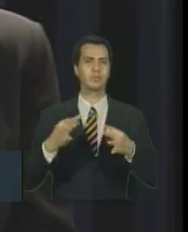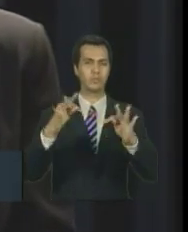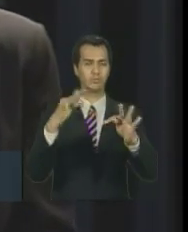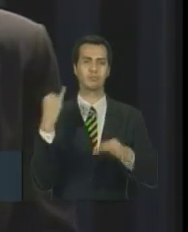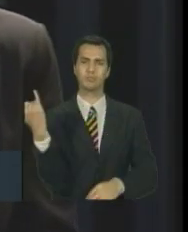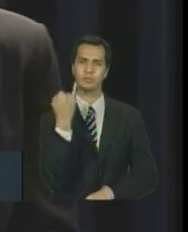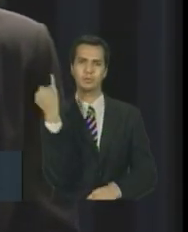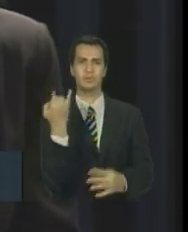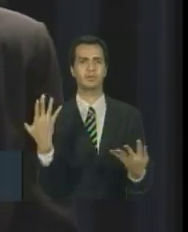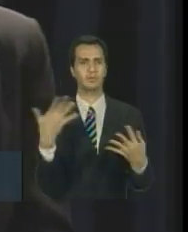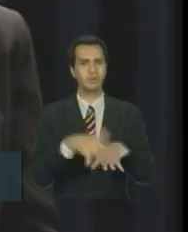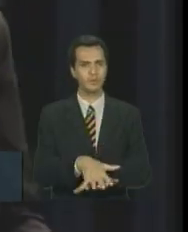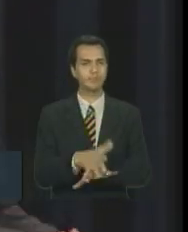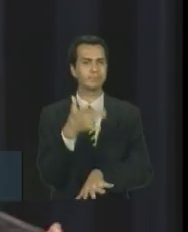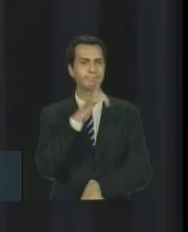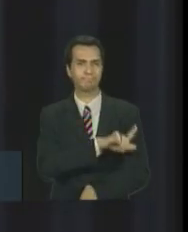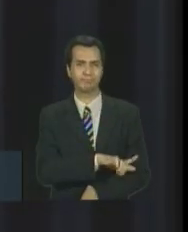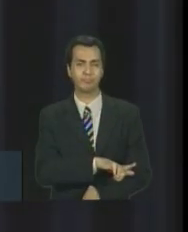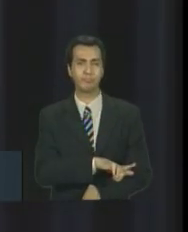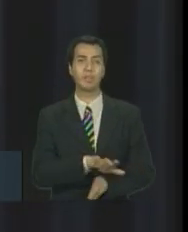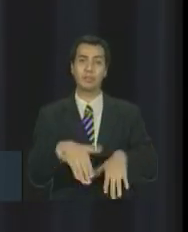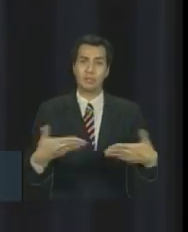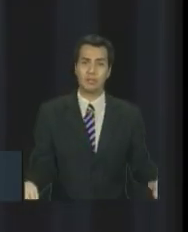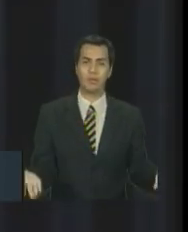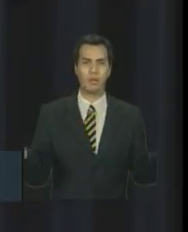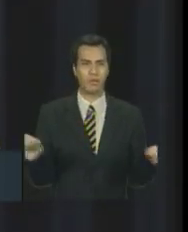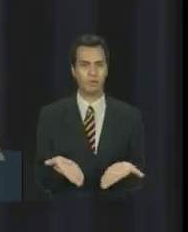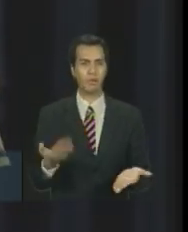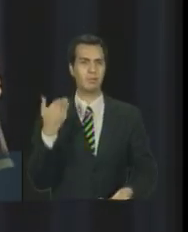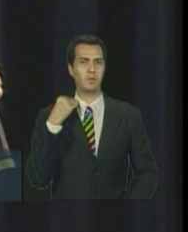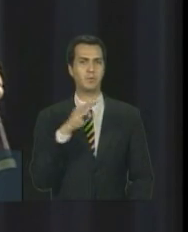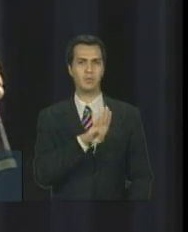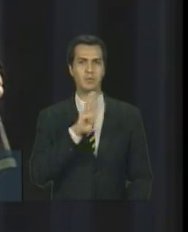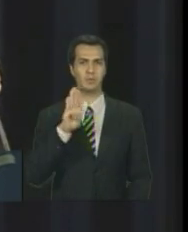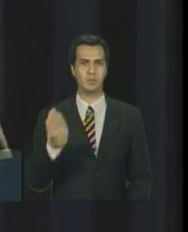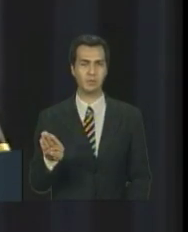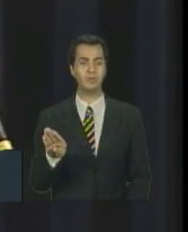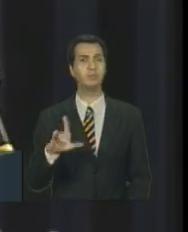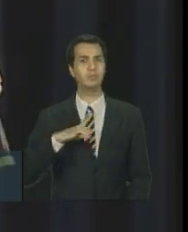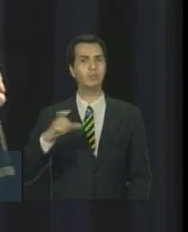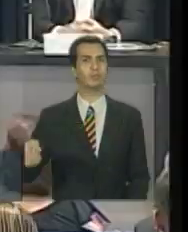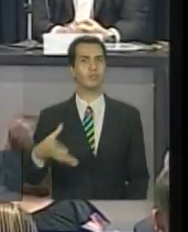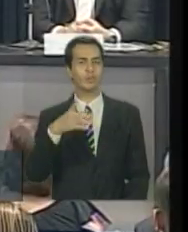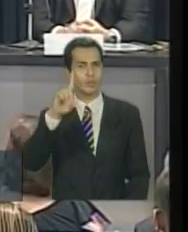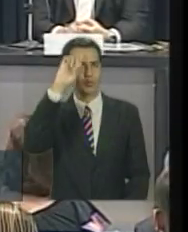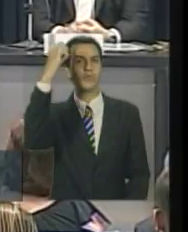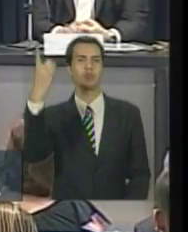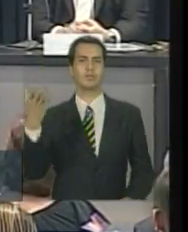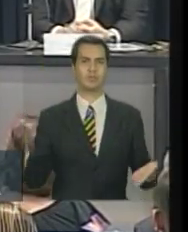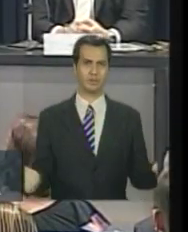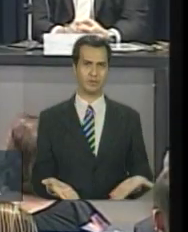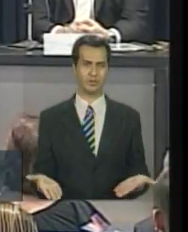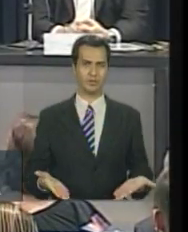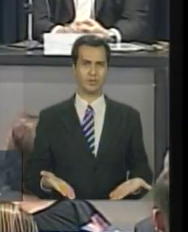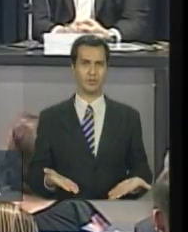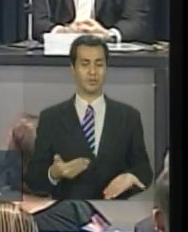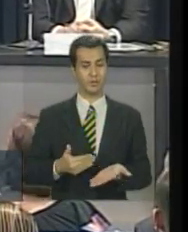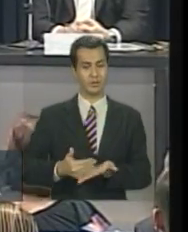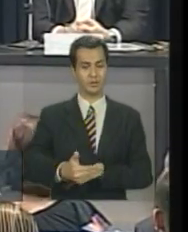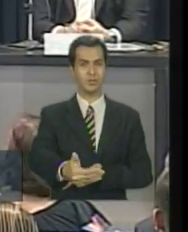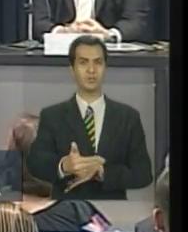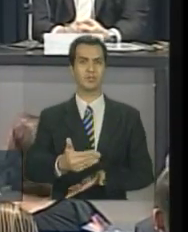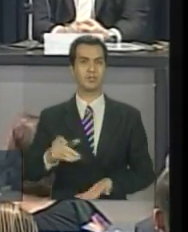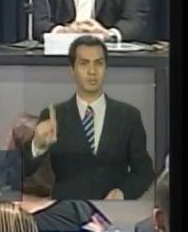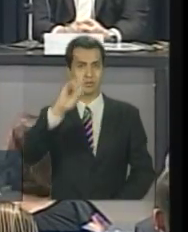para a inclusão social. Então, o Banco do Brasil, nesse momento, também inova. Ele constrói, ele nos dá os primeiros